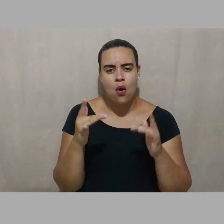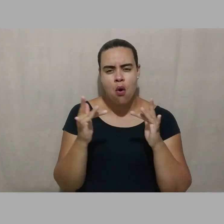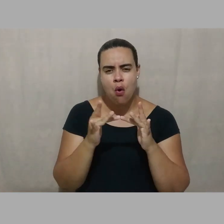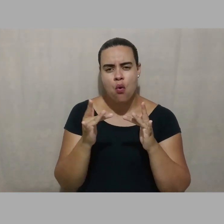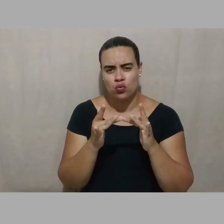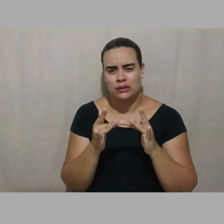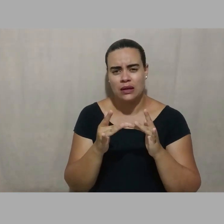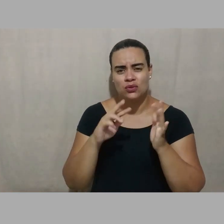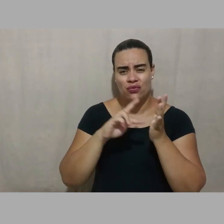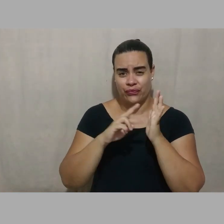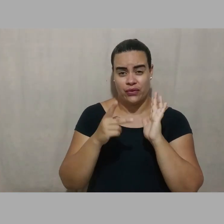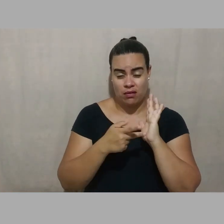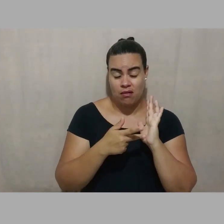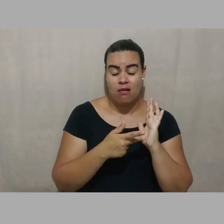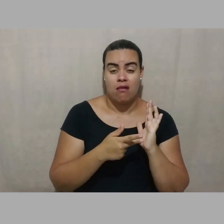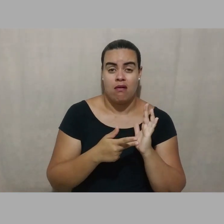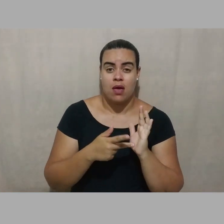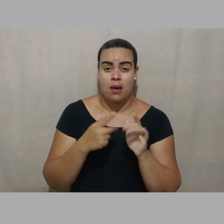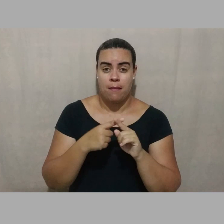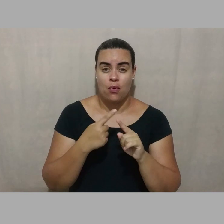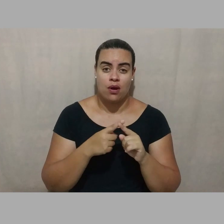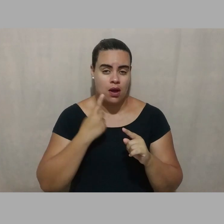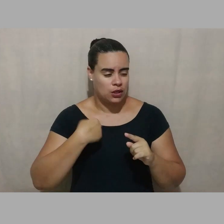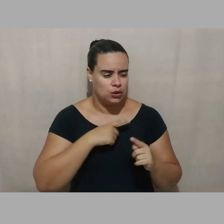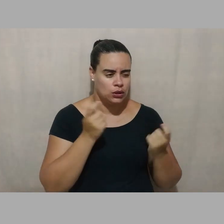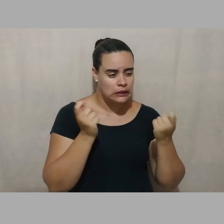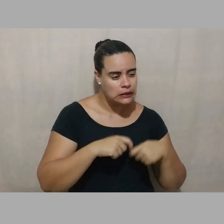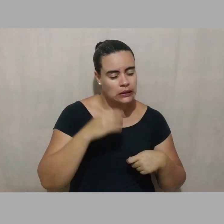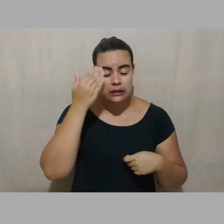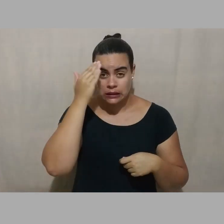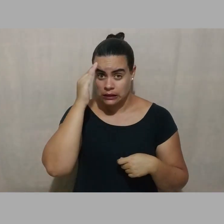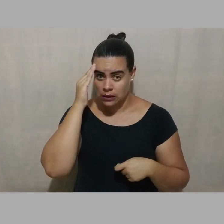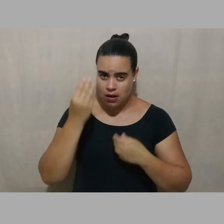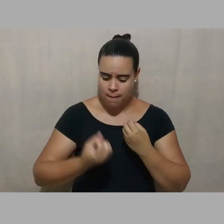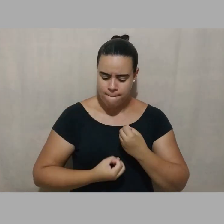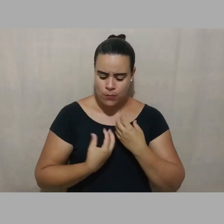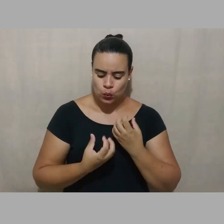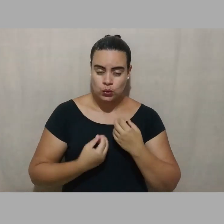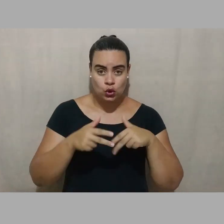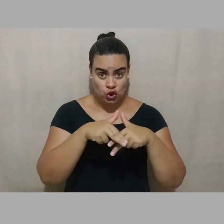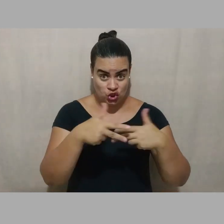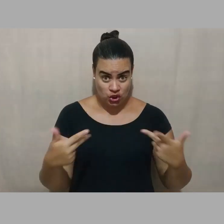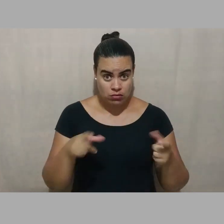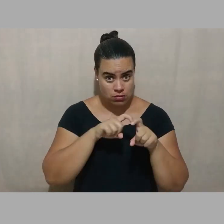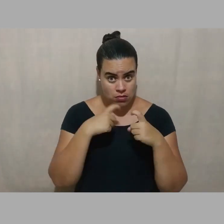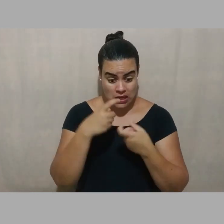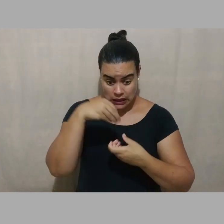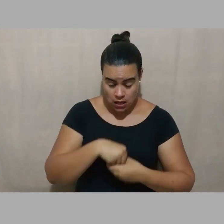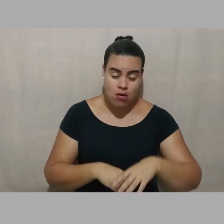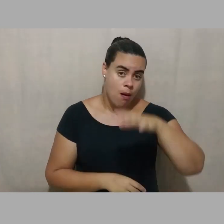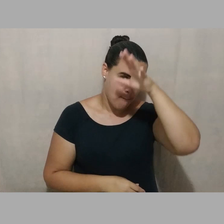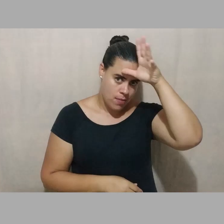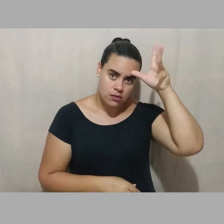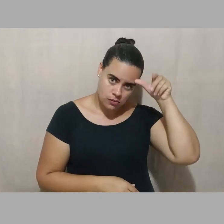aproximações muito significativas para o que a gente poderia entender enquanto uma produção também de gênero e